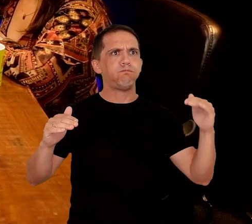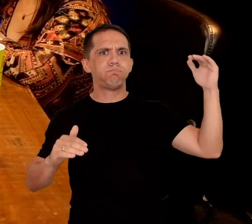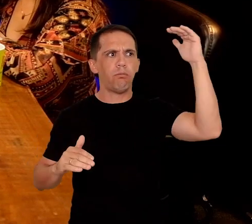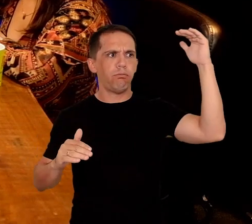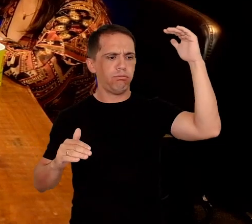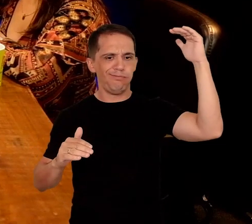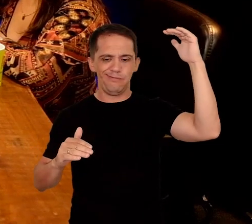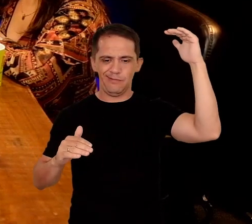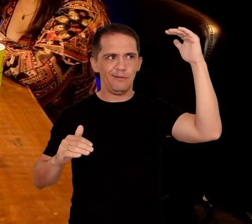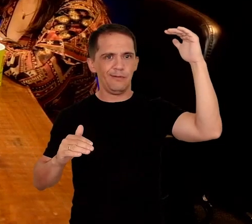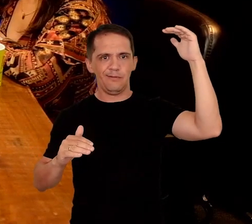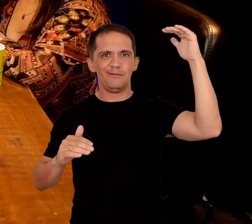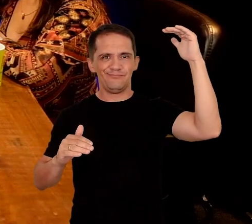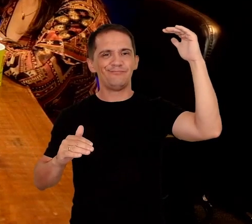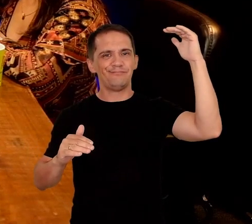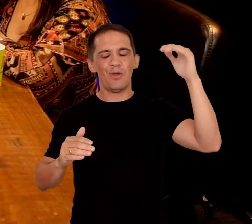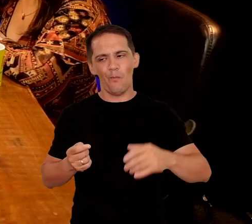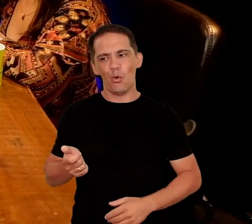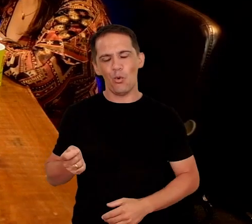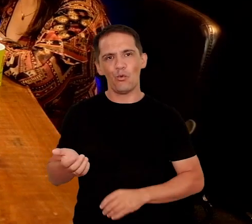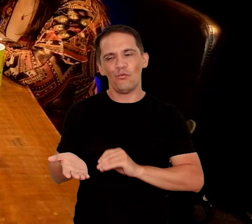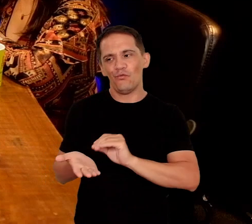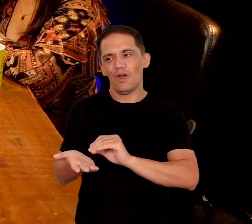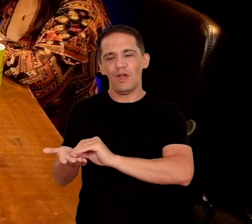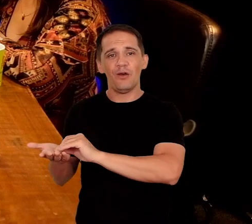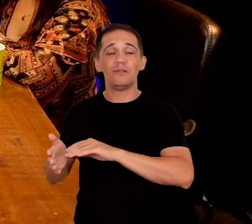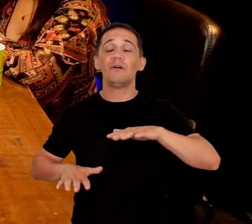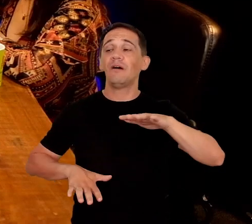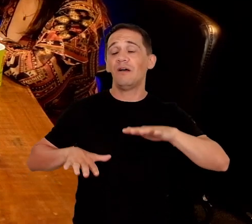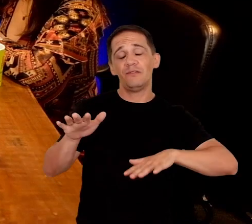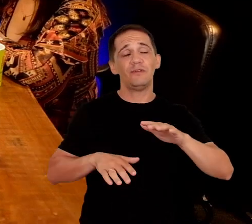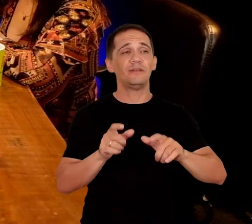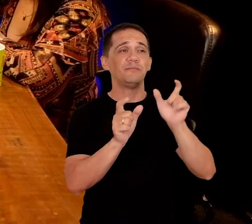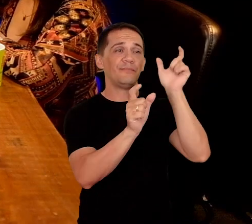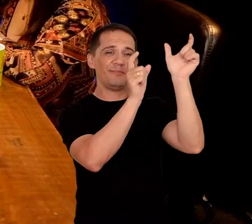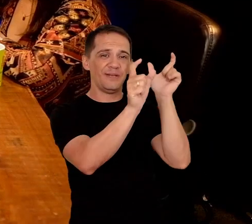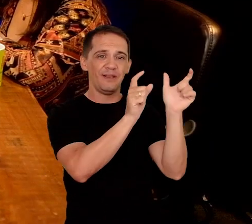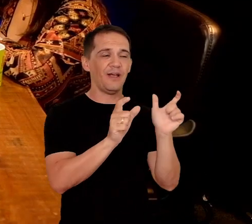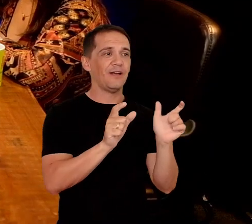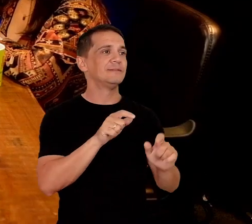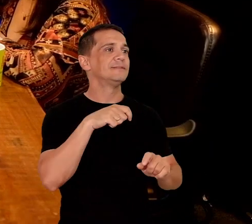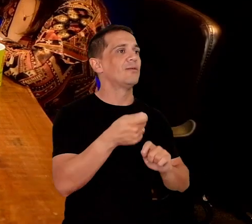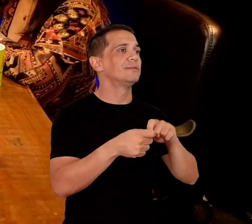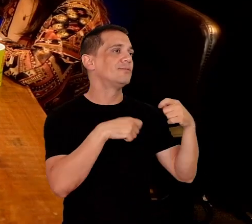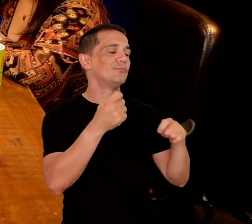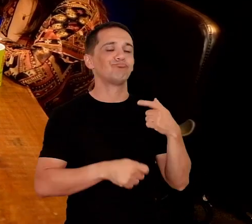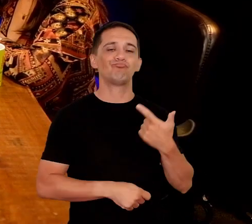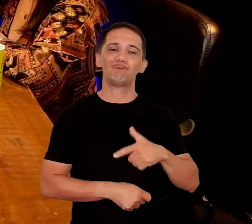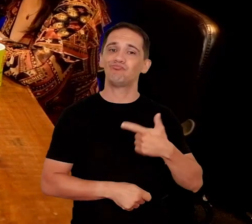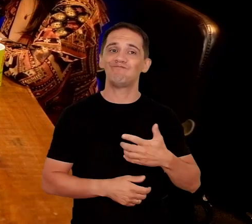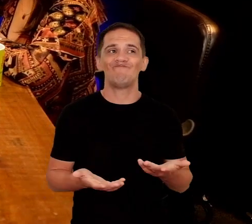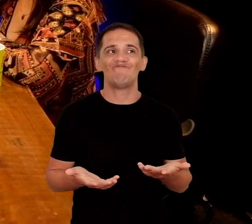sinais. Então, um número... Muito menor. Bem menor. Sim, então tem muitas palavras que não tem significa, não tem